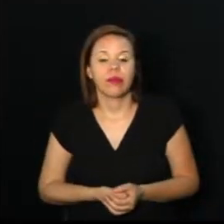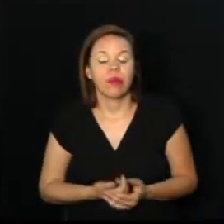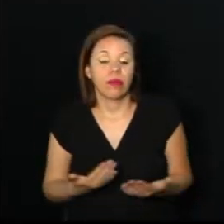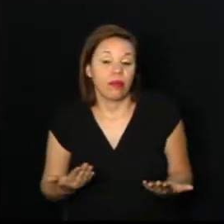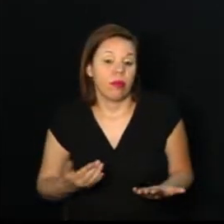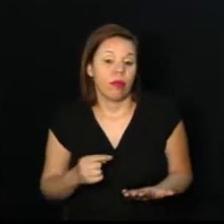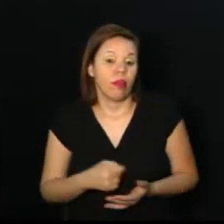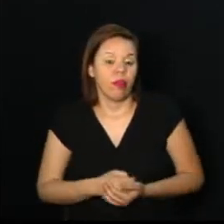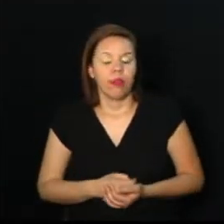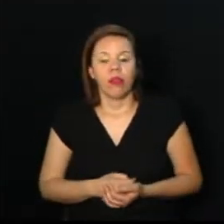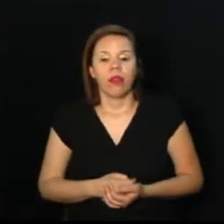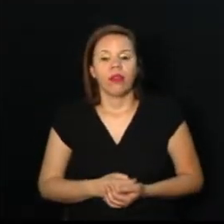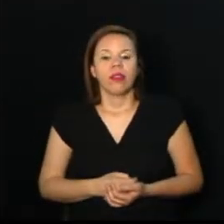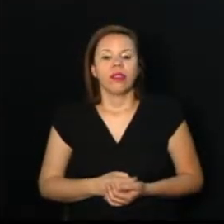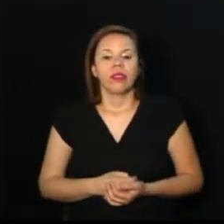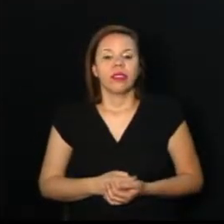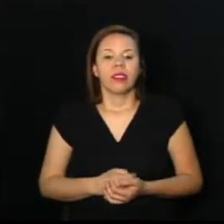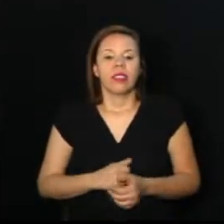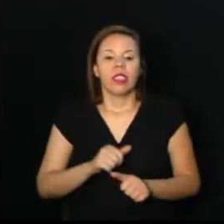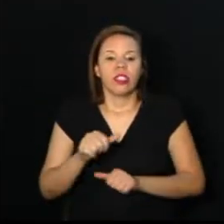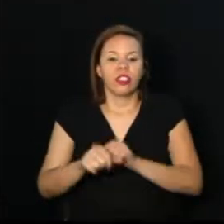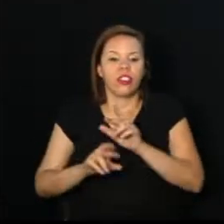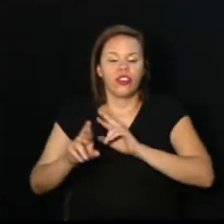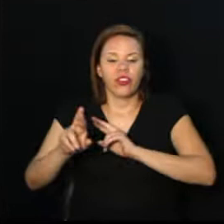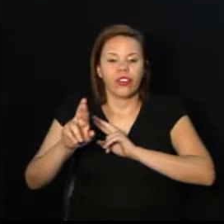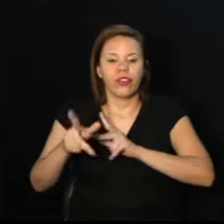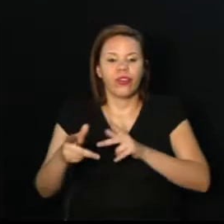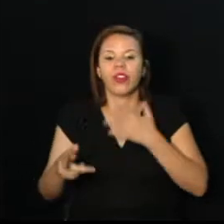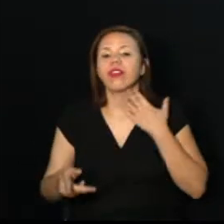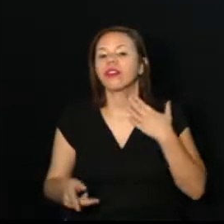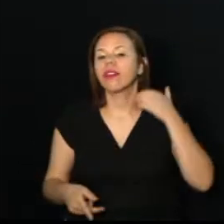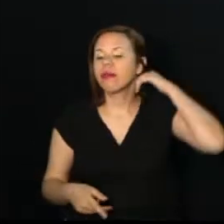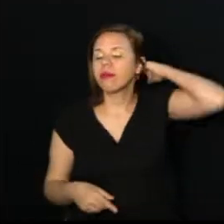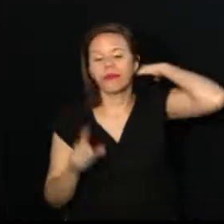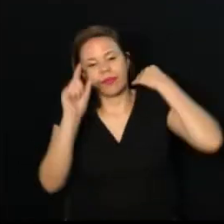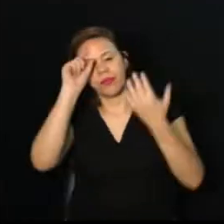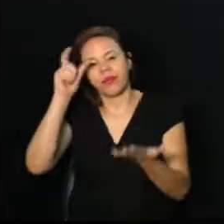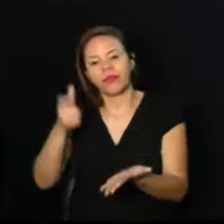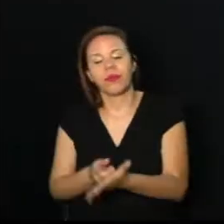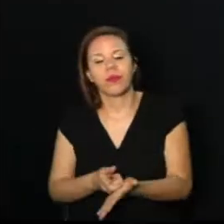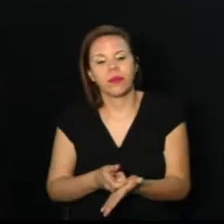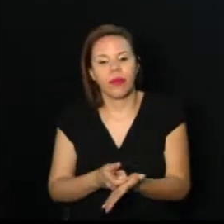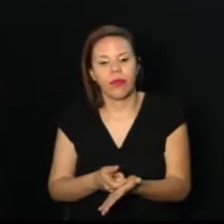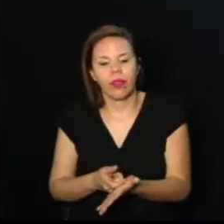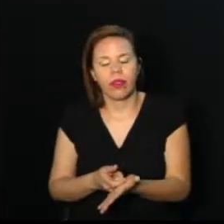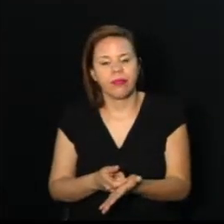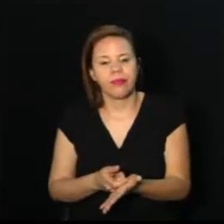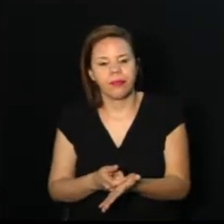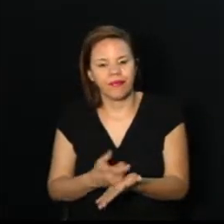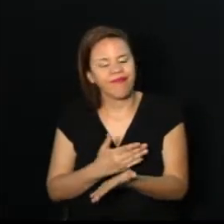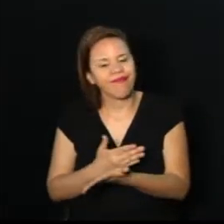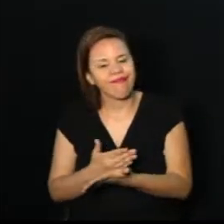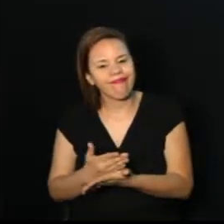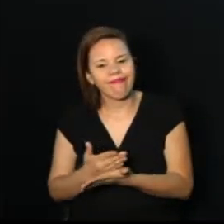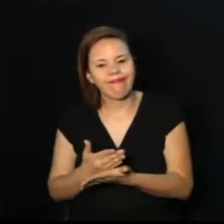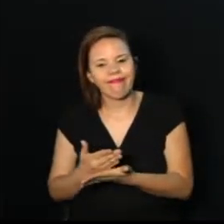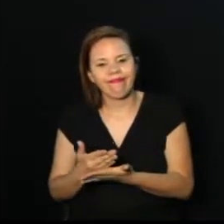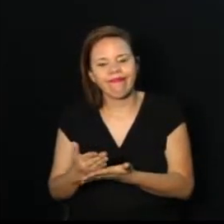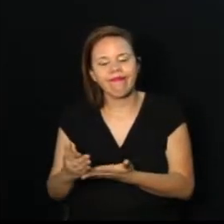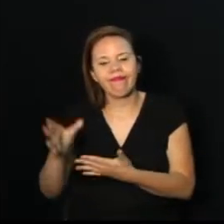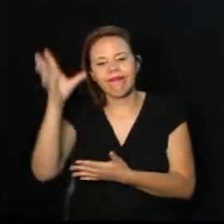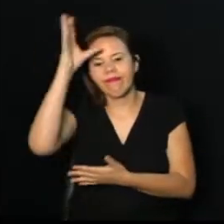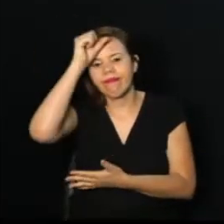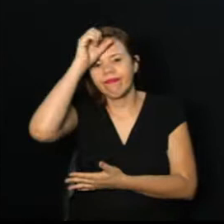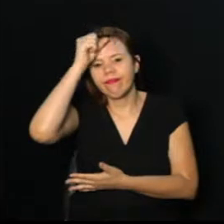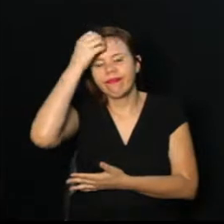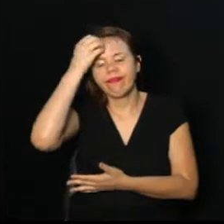Agora, na disfunção, ou seja, na dislexia, eu estou começando a aprender e